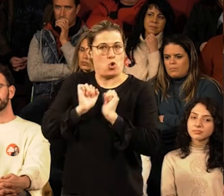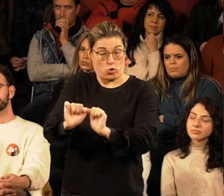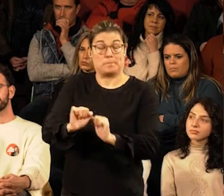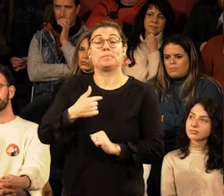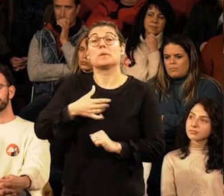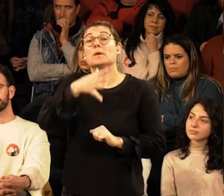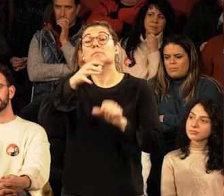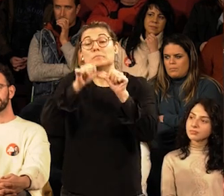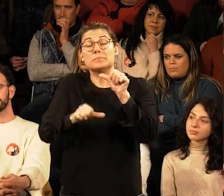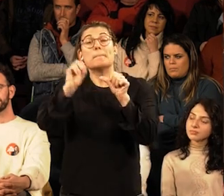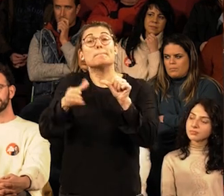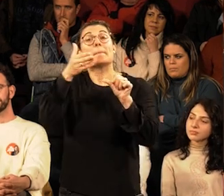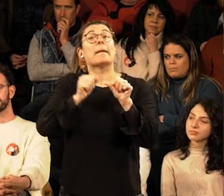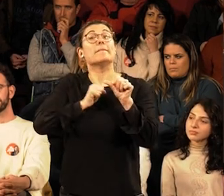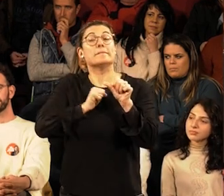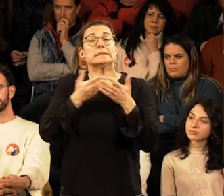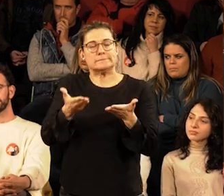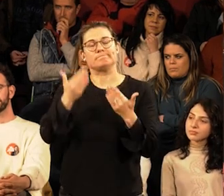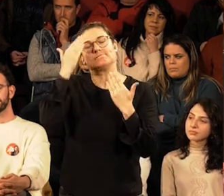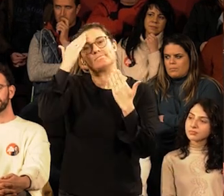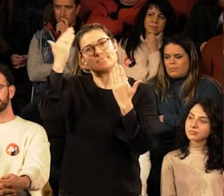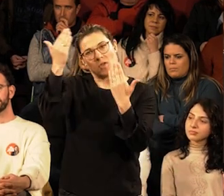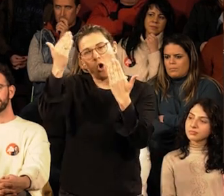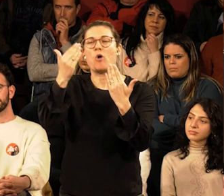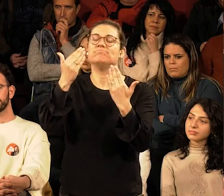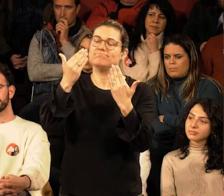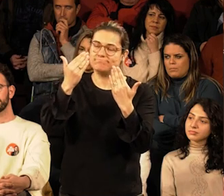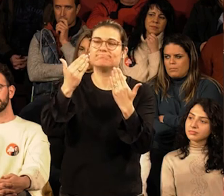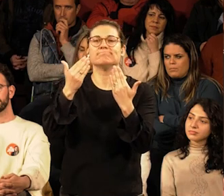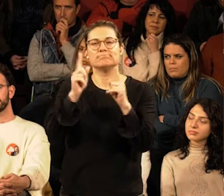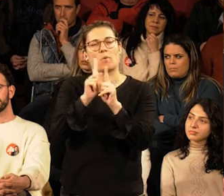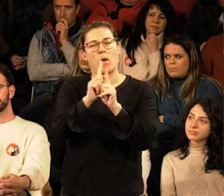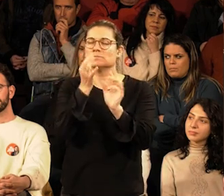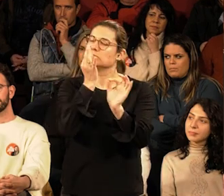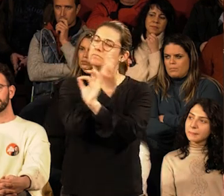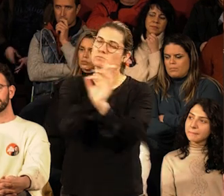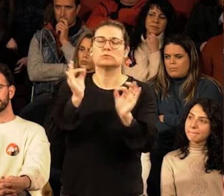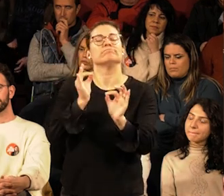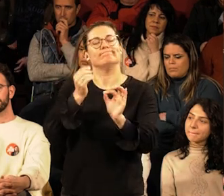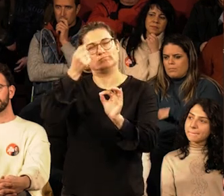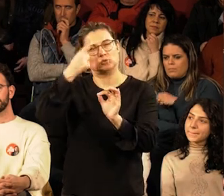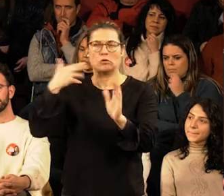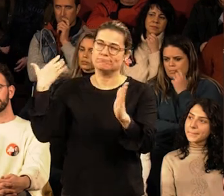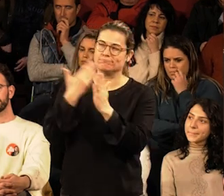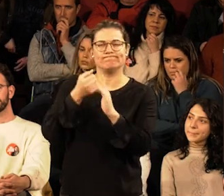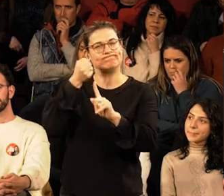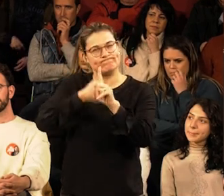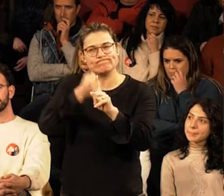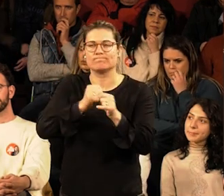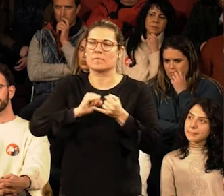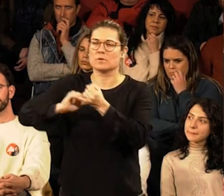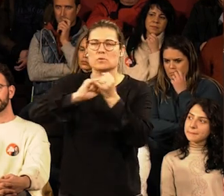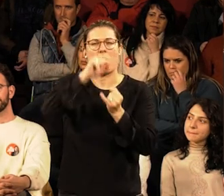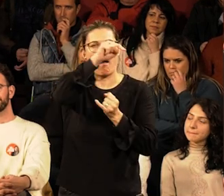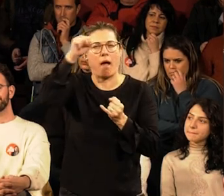palavras são pois para homenagear O Extraordinário combate histórico das coletividades de